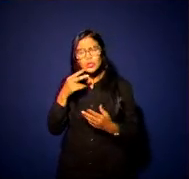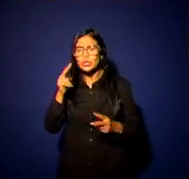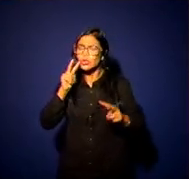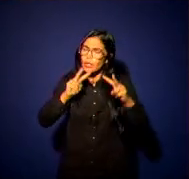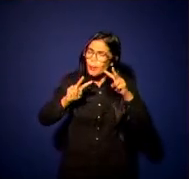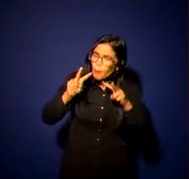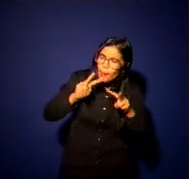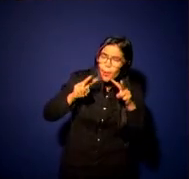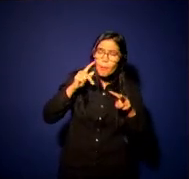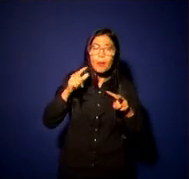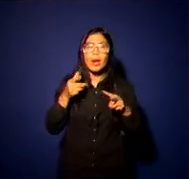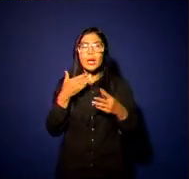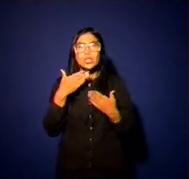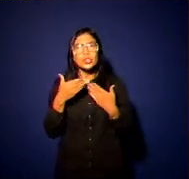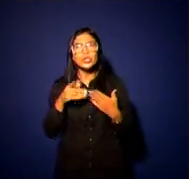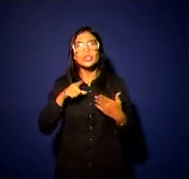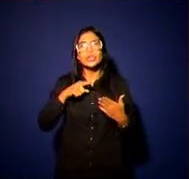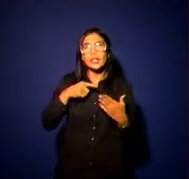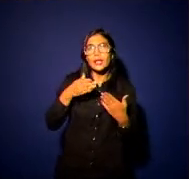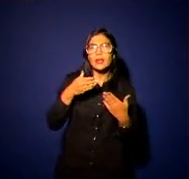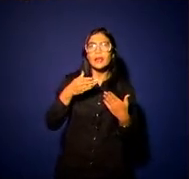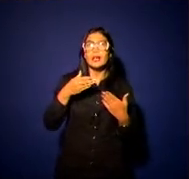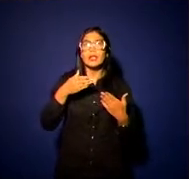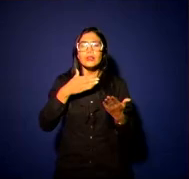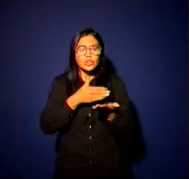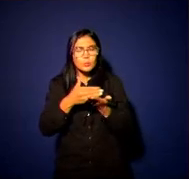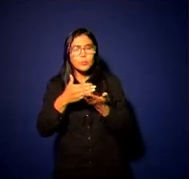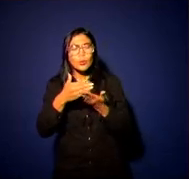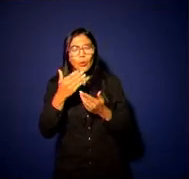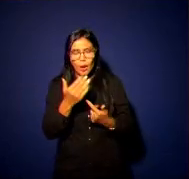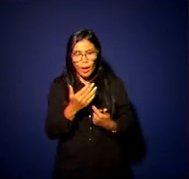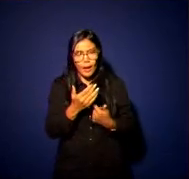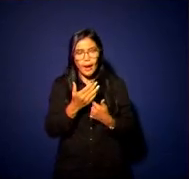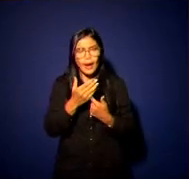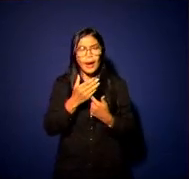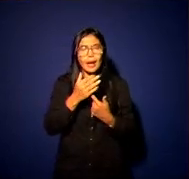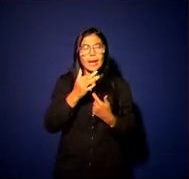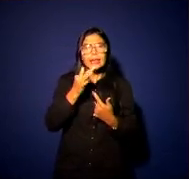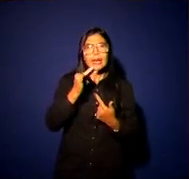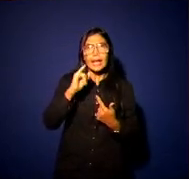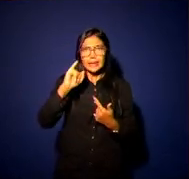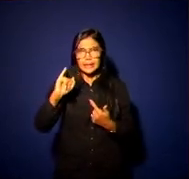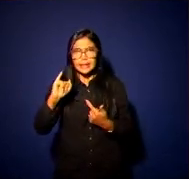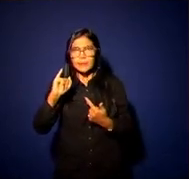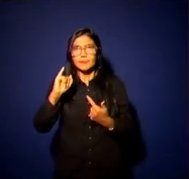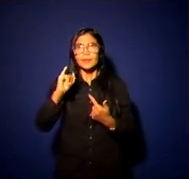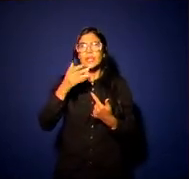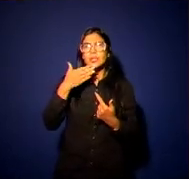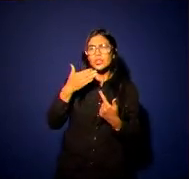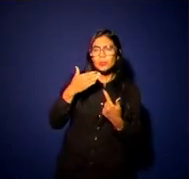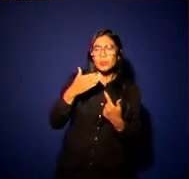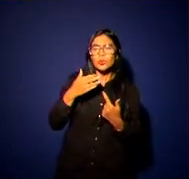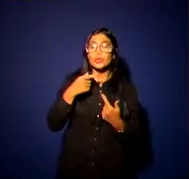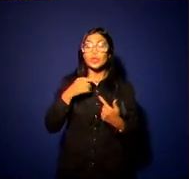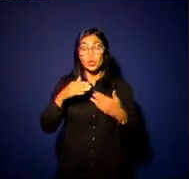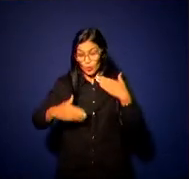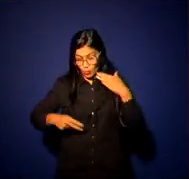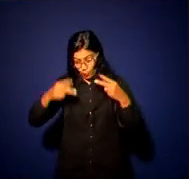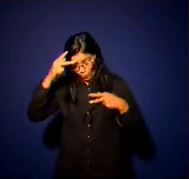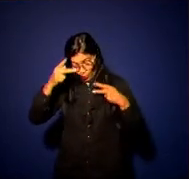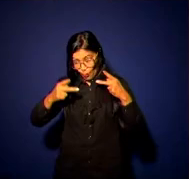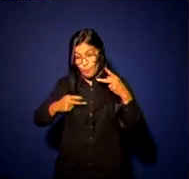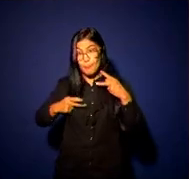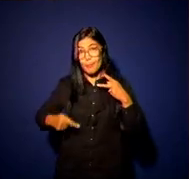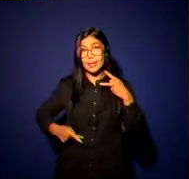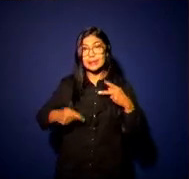tentando empregar o máximo possível de inteligência artificial em atividades que são sobre-humas até mesmo para